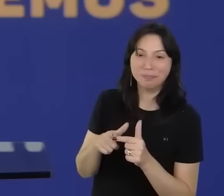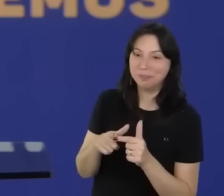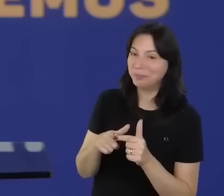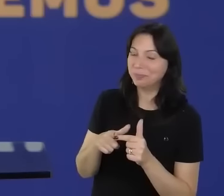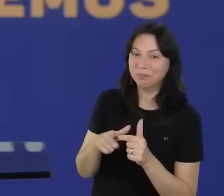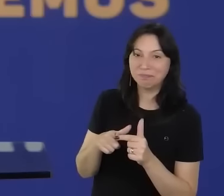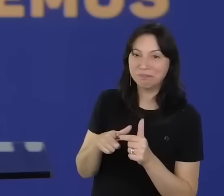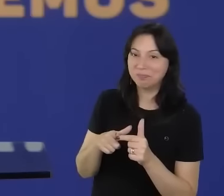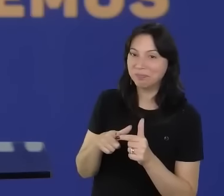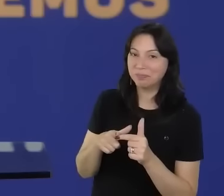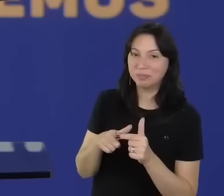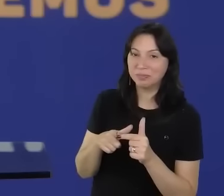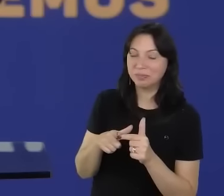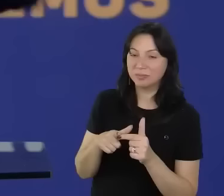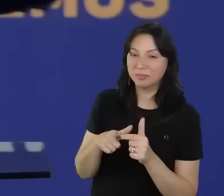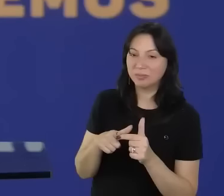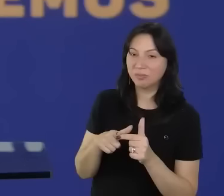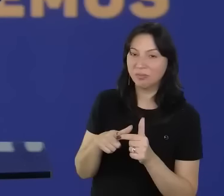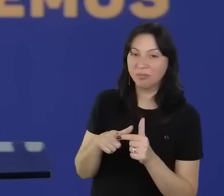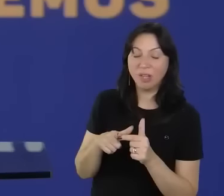tornam inadministrável